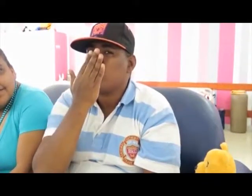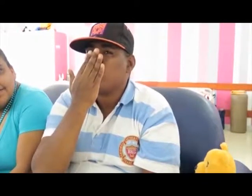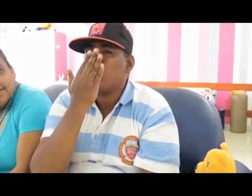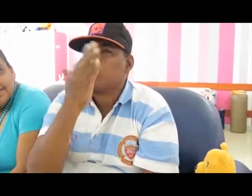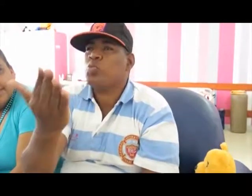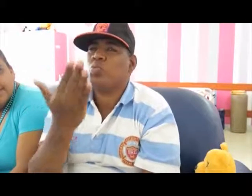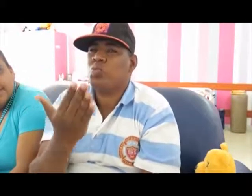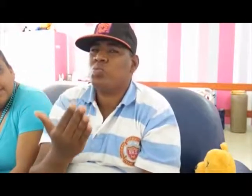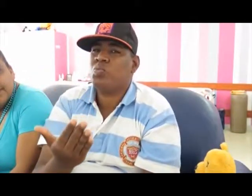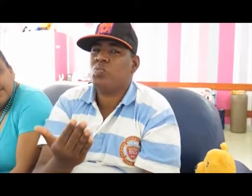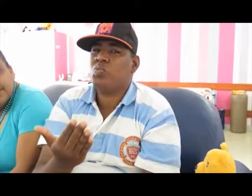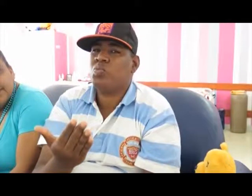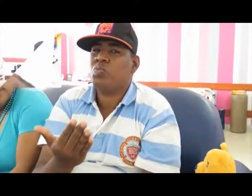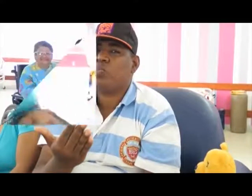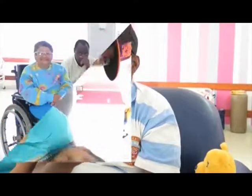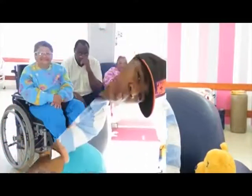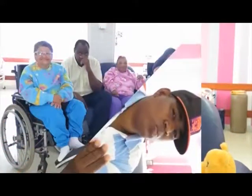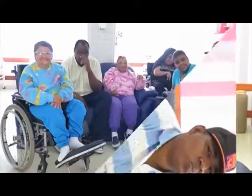gaúcho